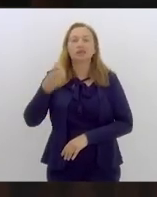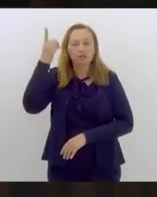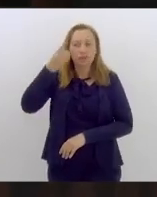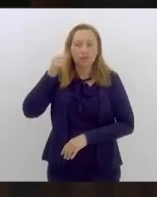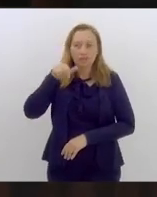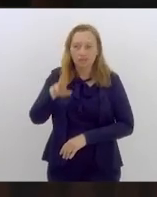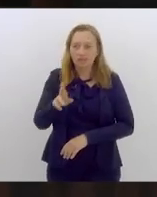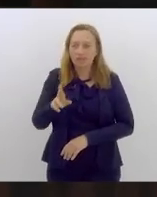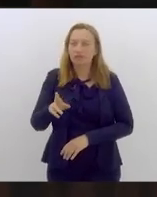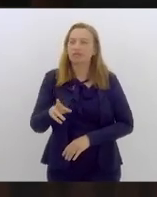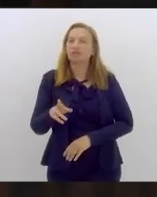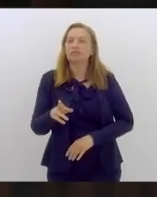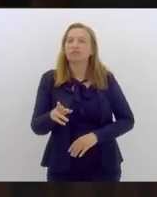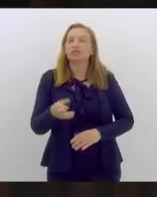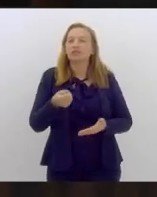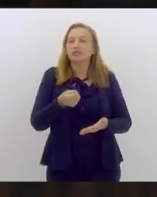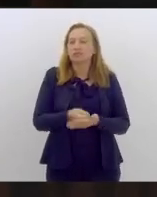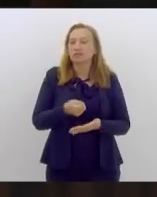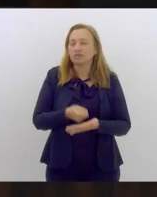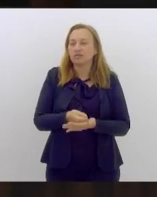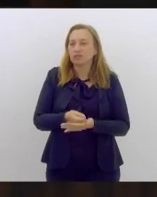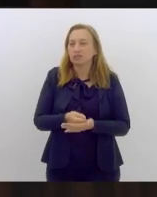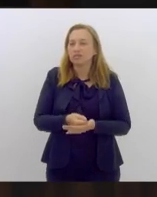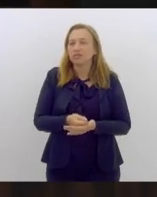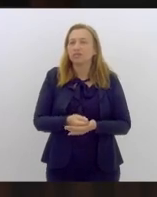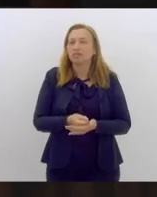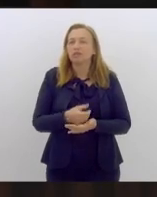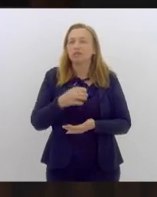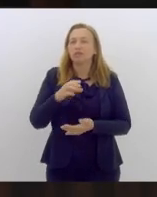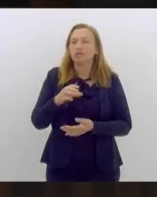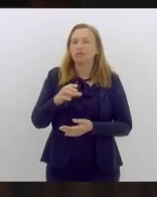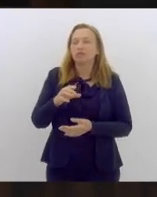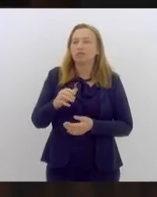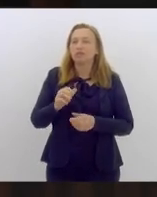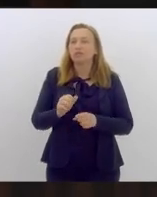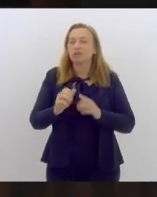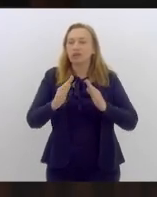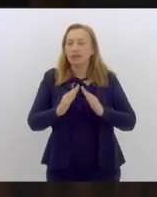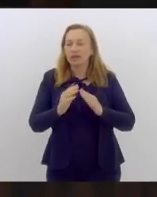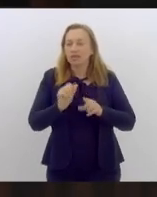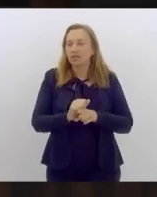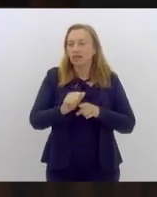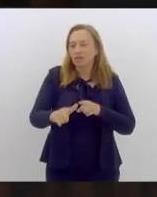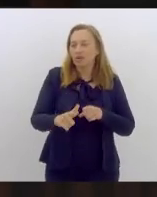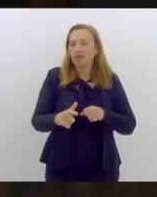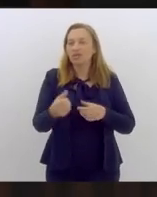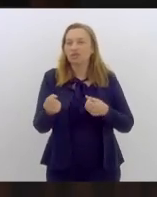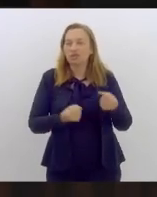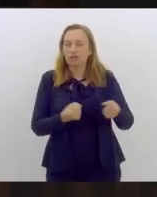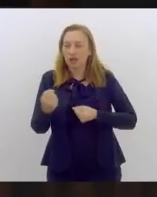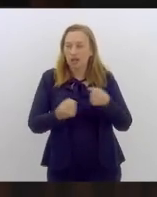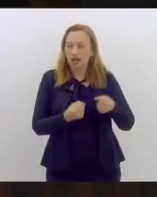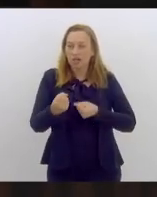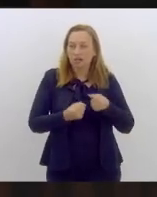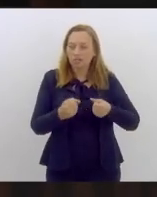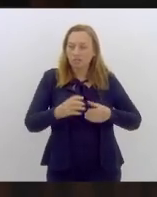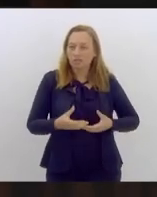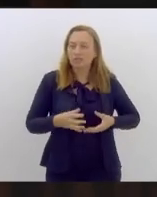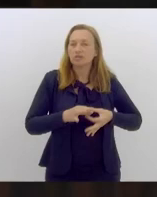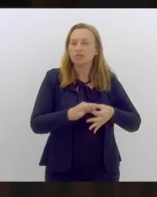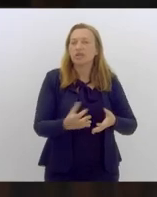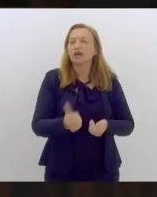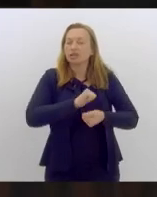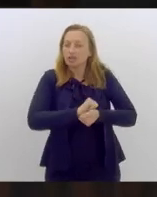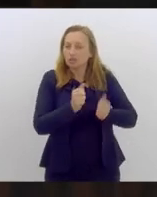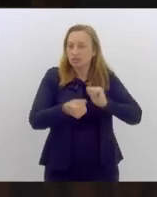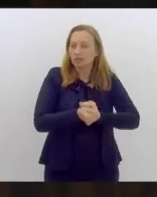Reis, que dispõe sobre a obrigatoriedade das locadoras de veículo em disponibilizar automóveis adaptados